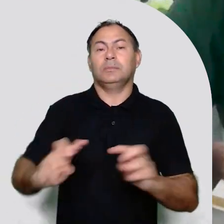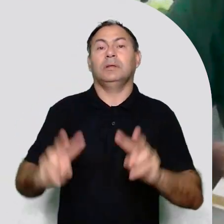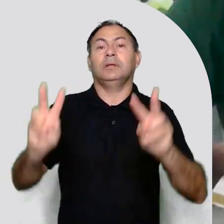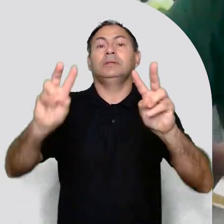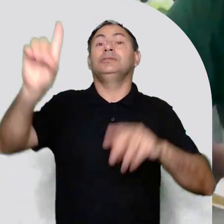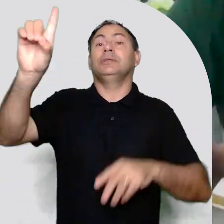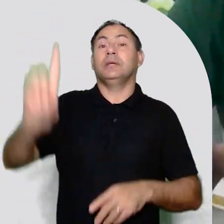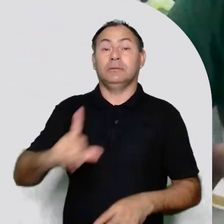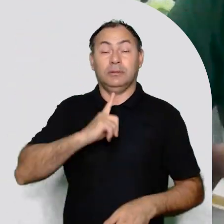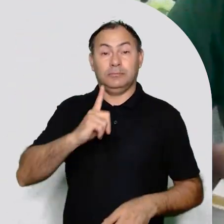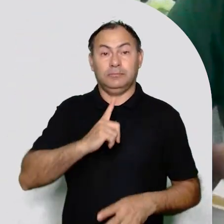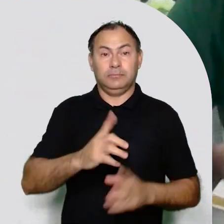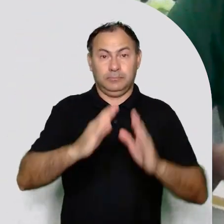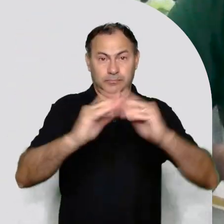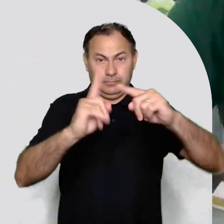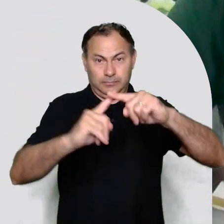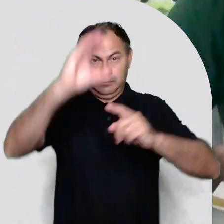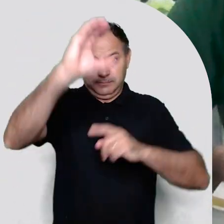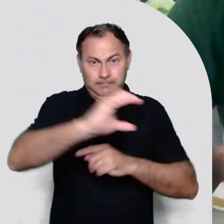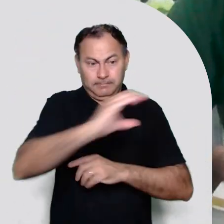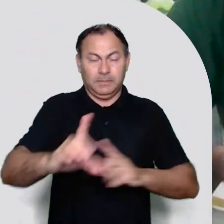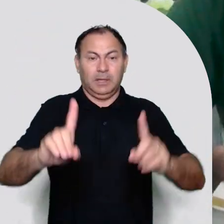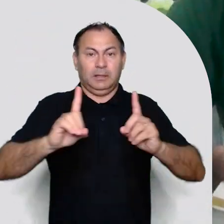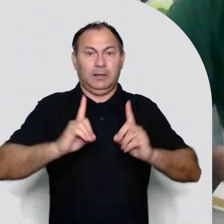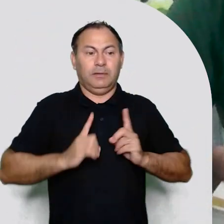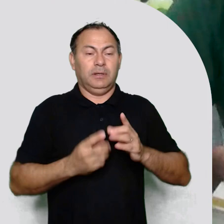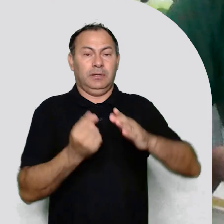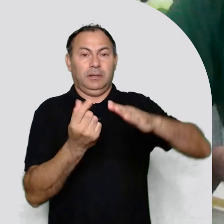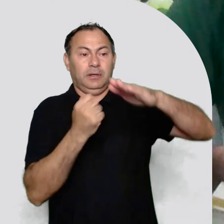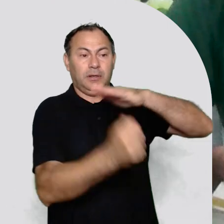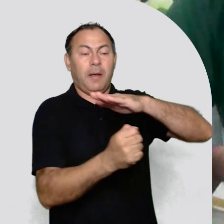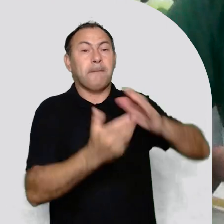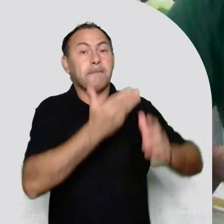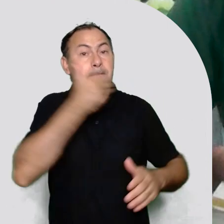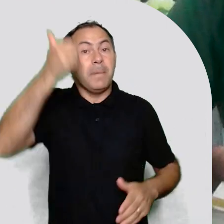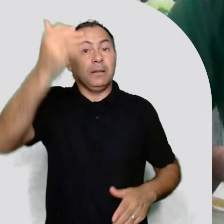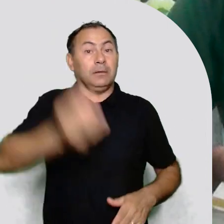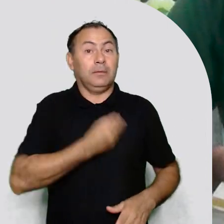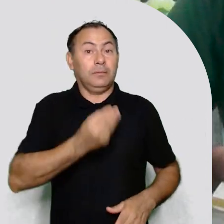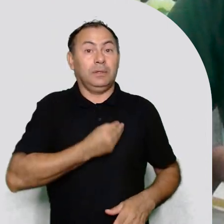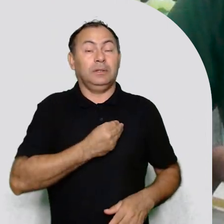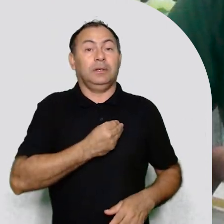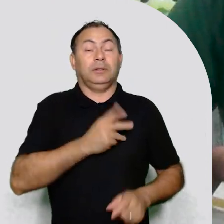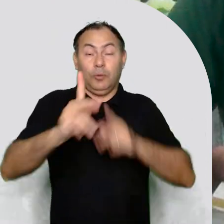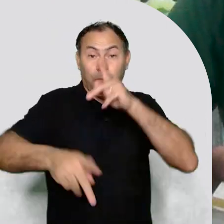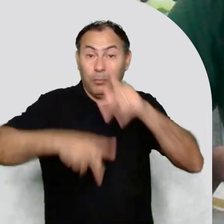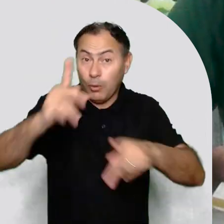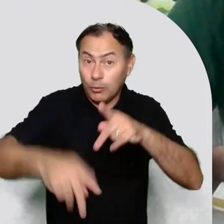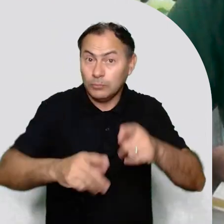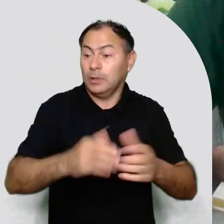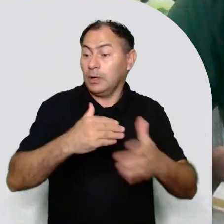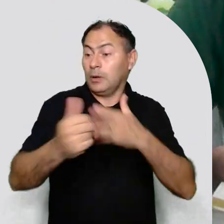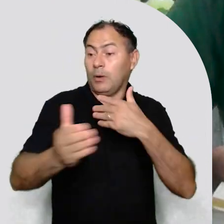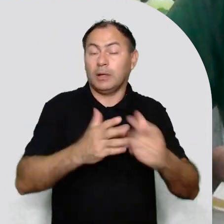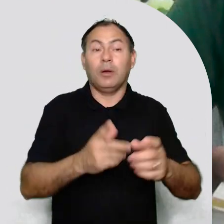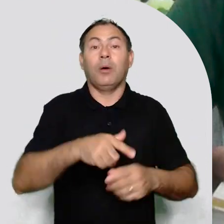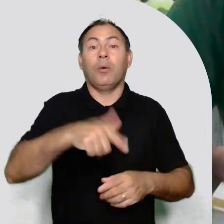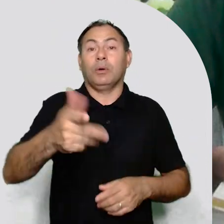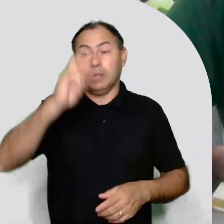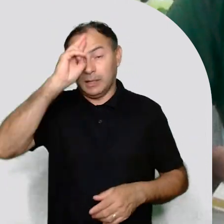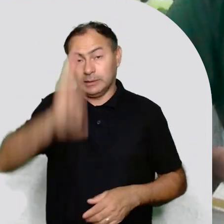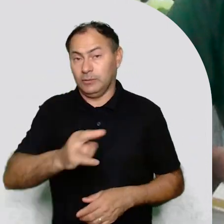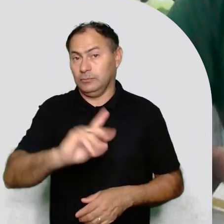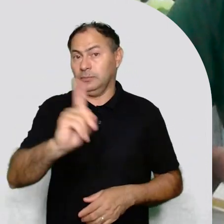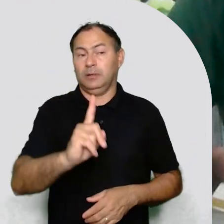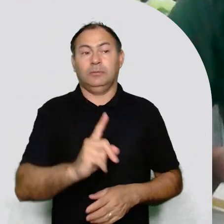princípios que a gente tem aqui. Então, a Igreja Católica defende que se deve investir apenas para melhorar a vida da humanidade. Qualquer outra razão para